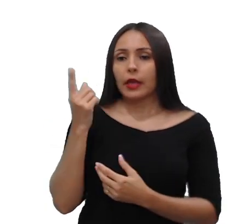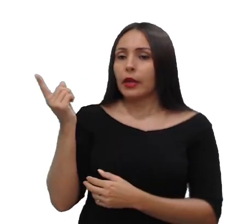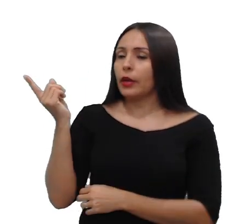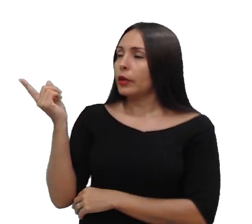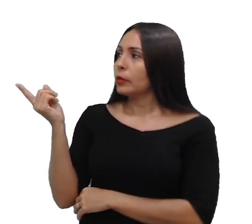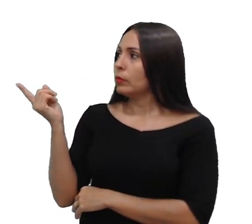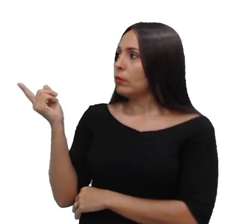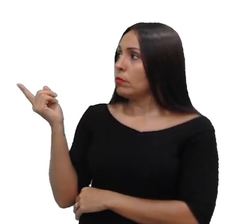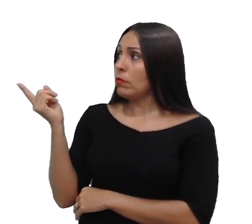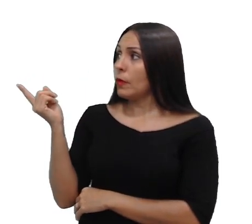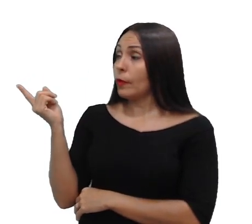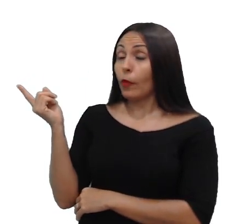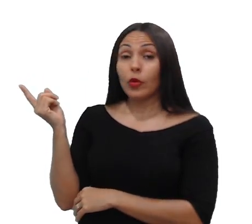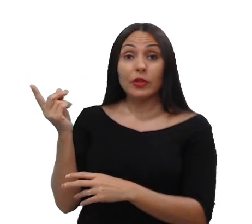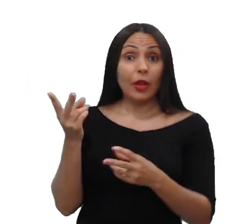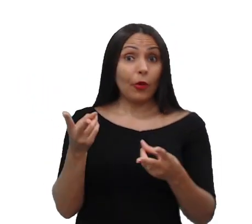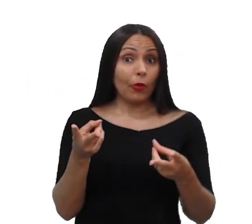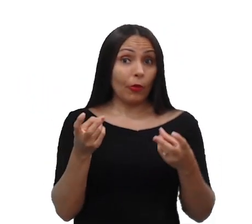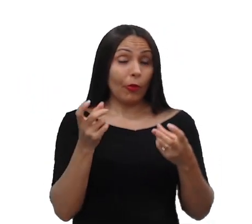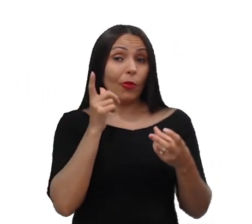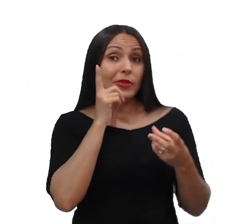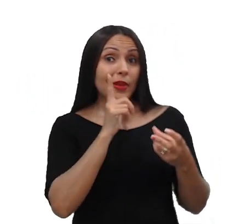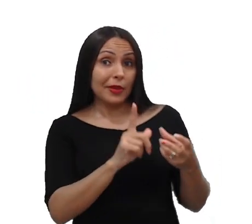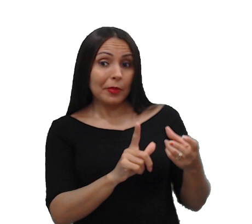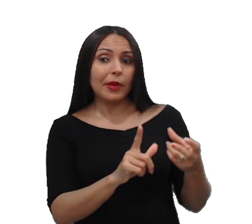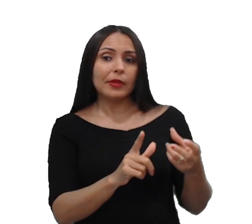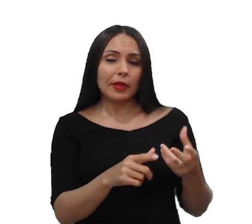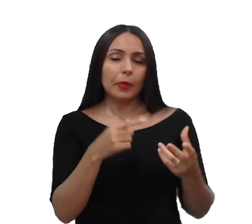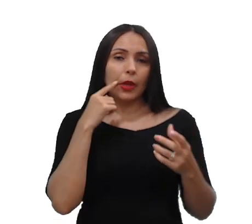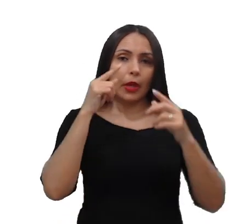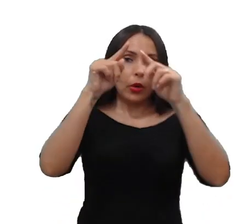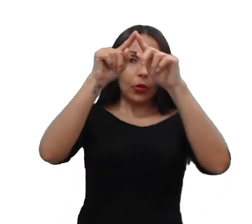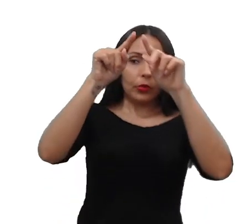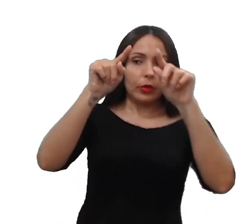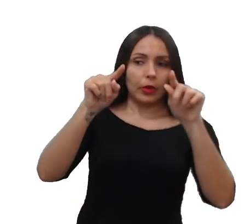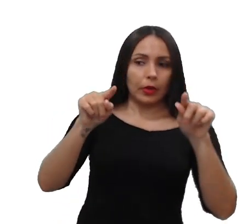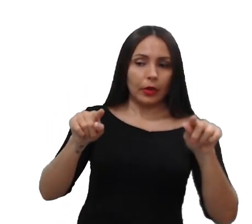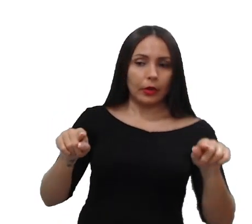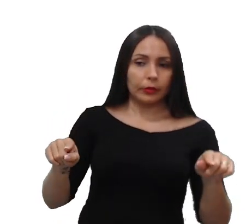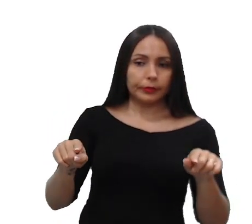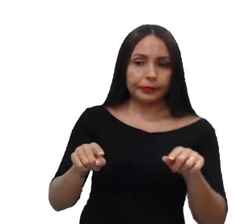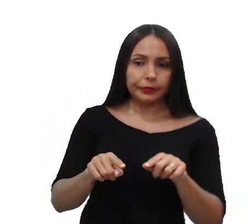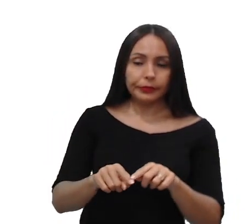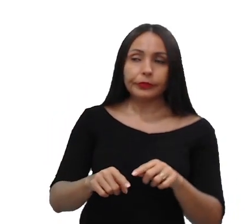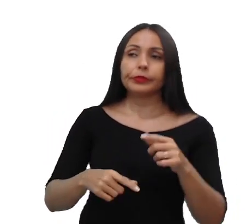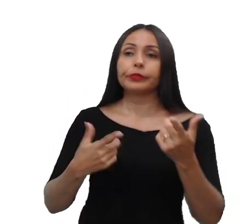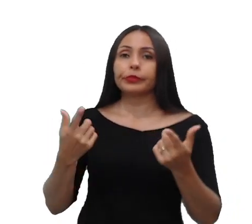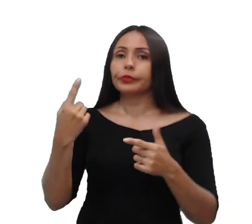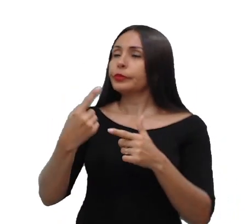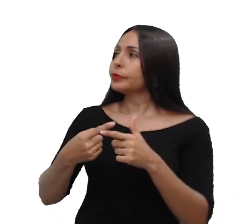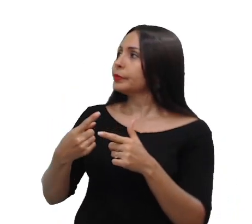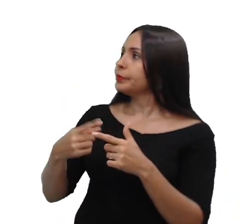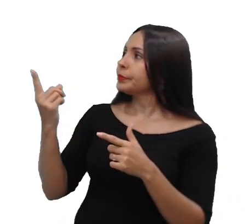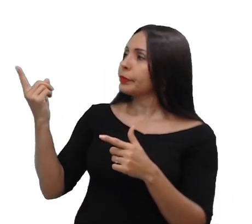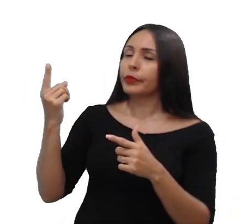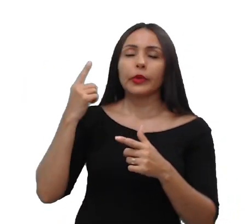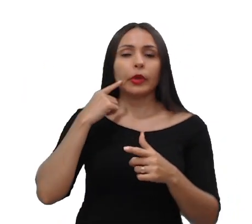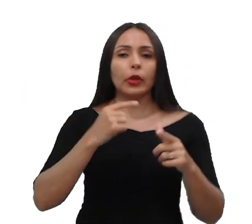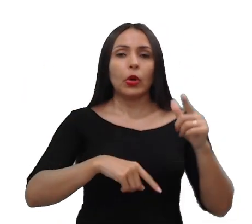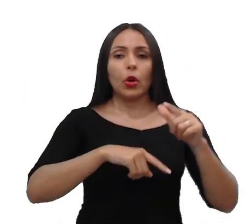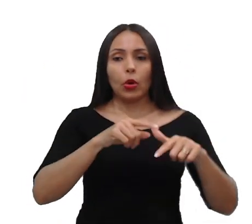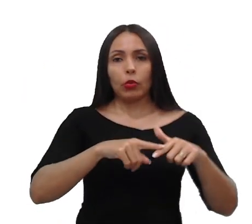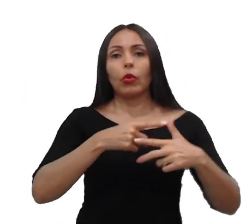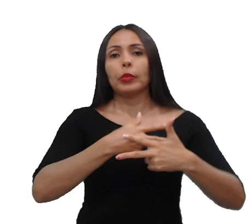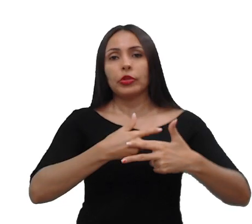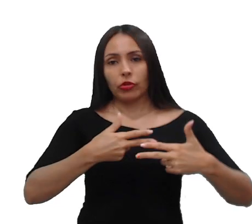a gente consegue identificar a forma geométrica, que é um triângulo, porque os objetos que são essas figurinhas,